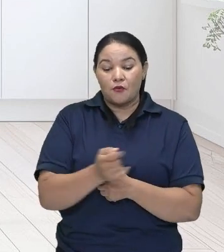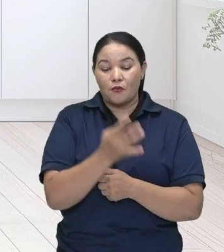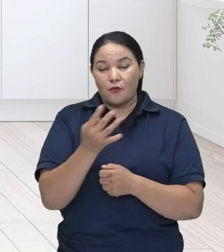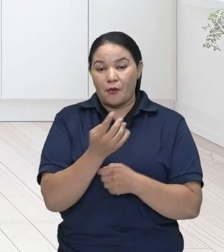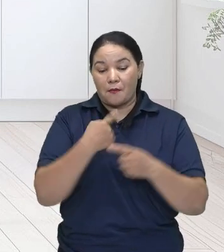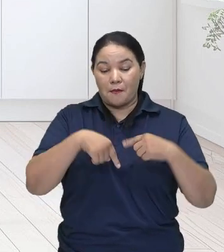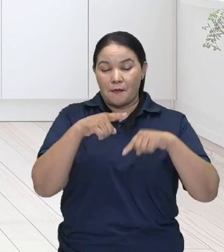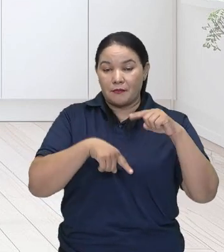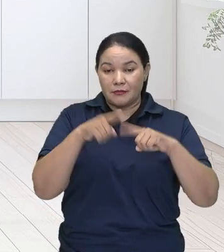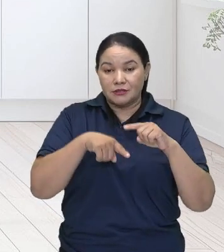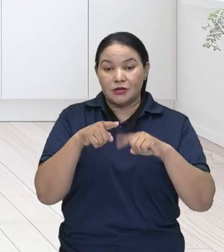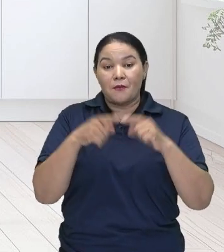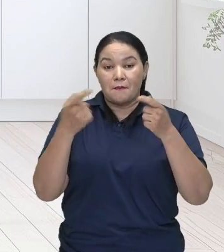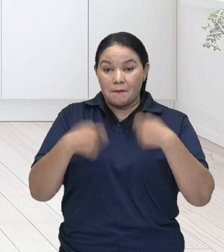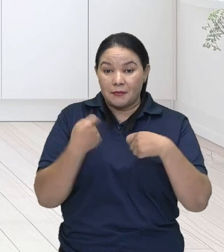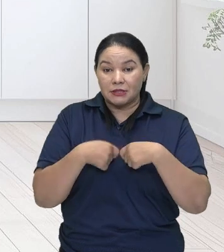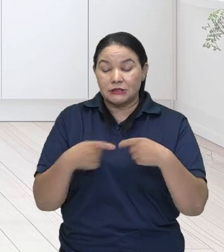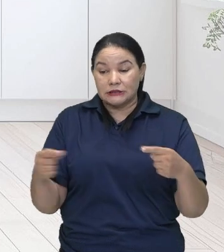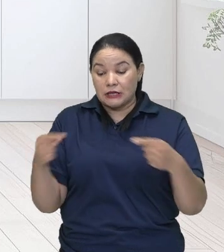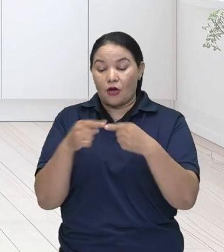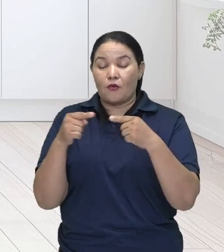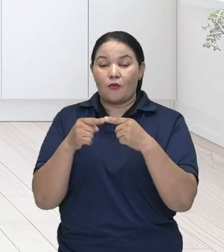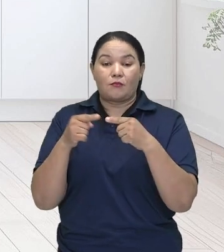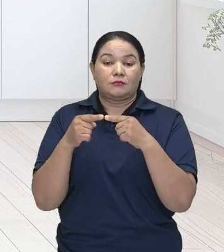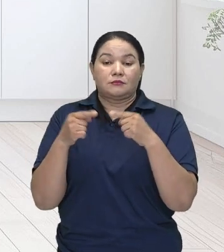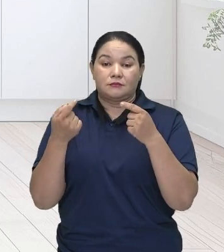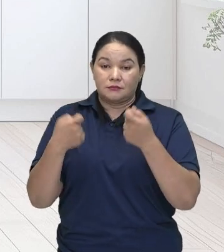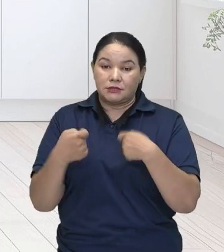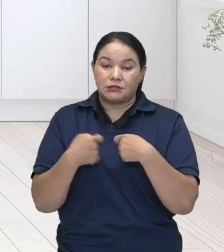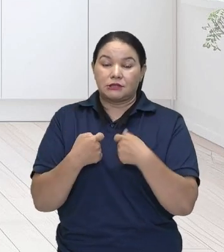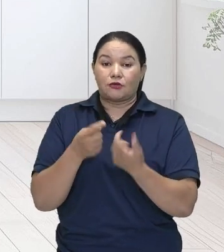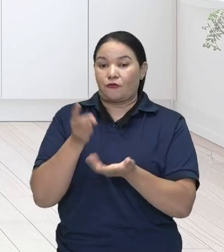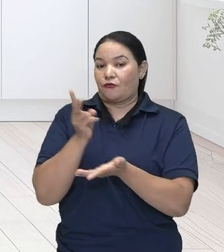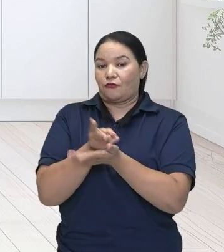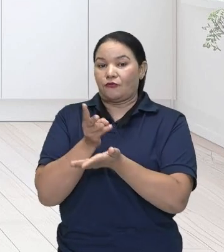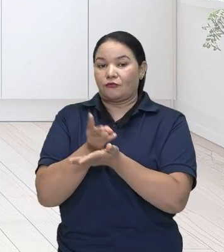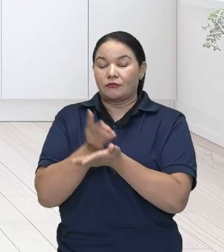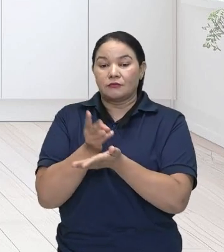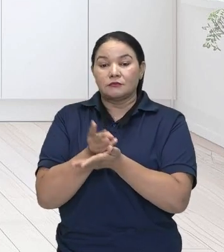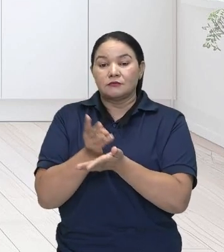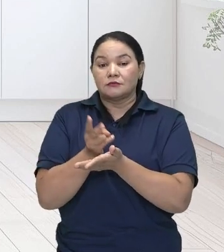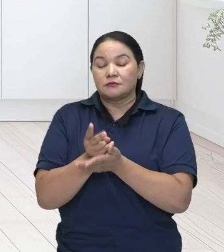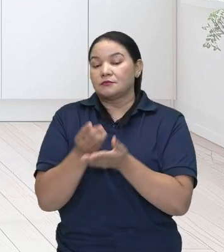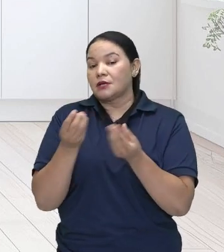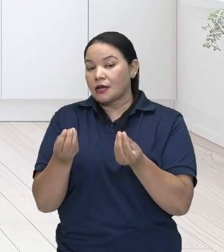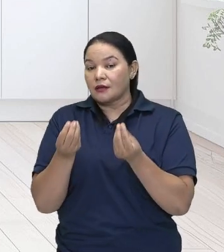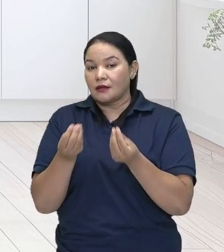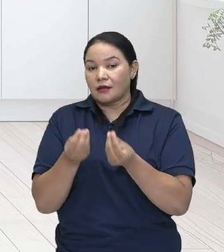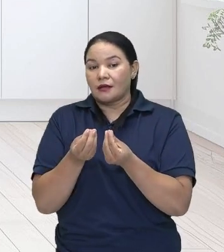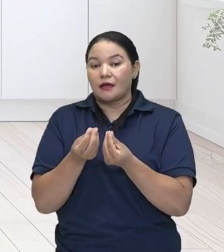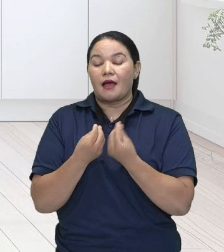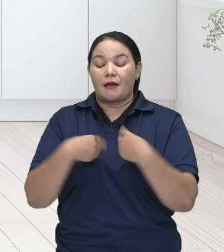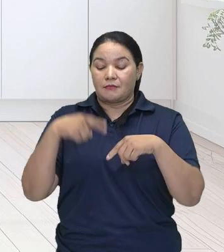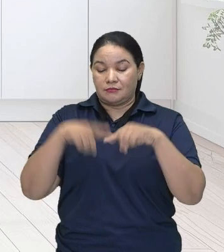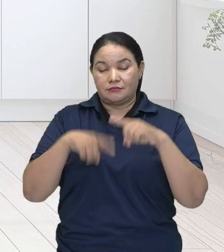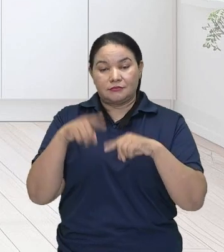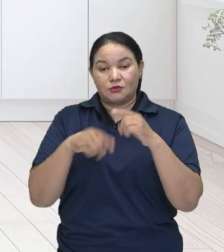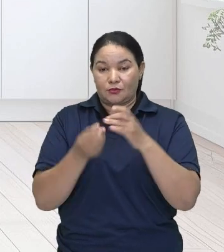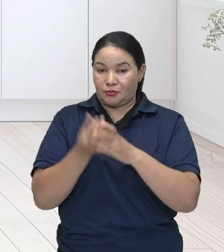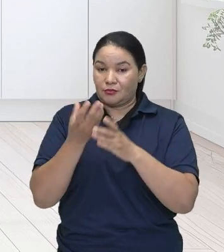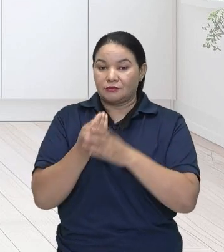ingrediente se combina de forma fixa para produzir o mesmo composto, que no caso é